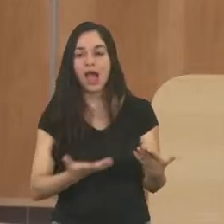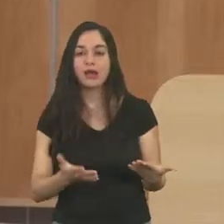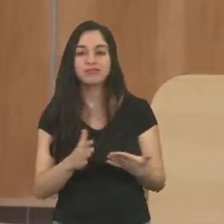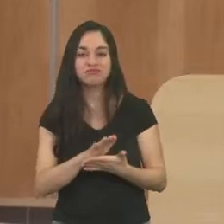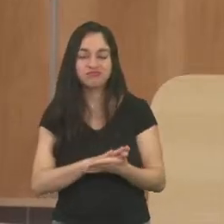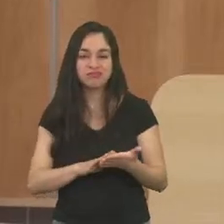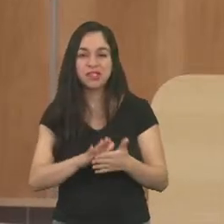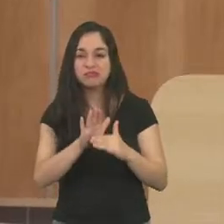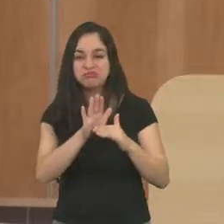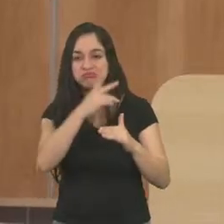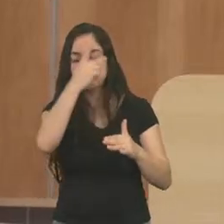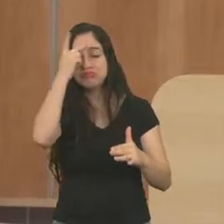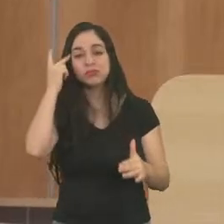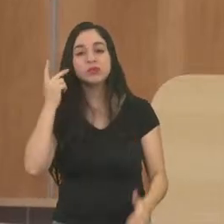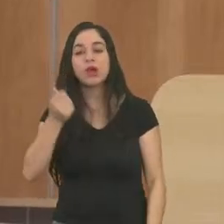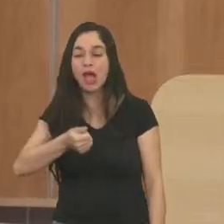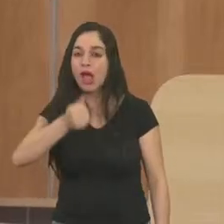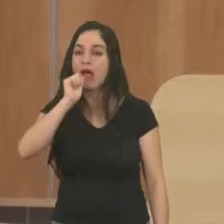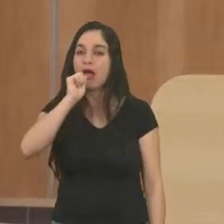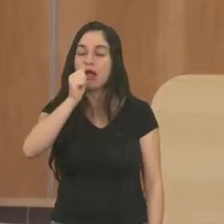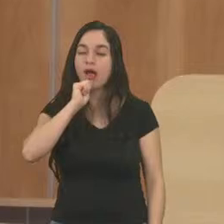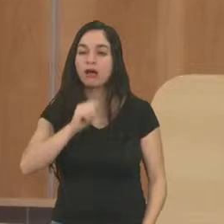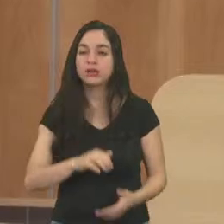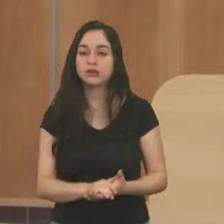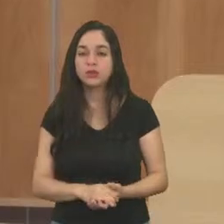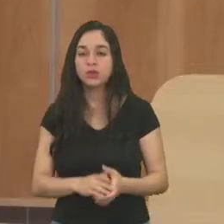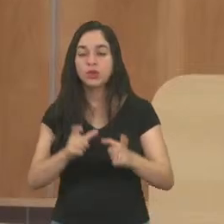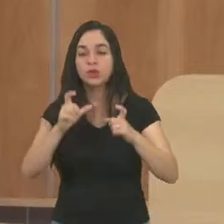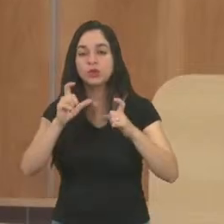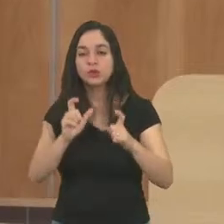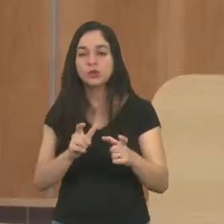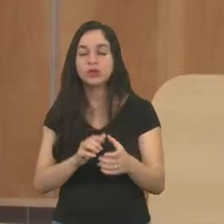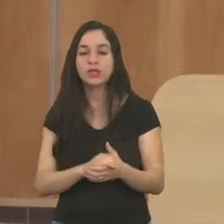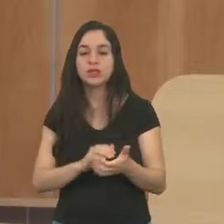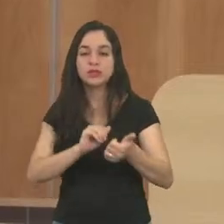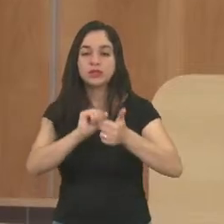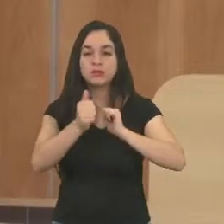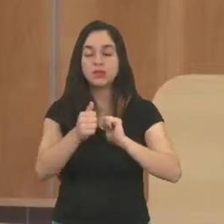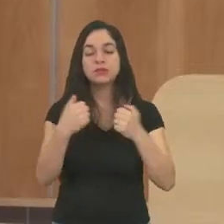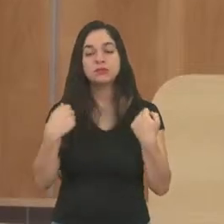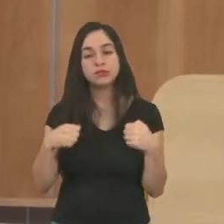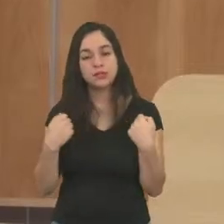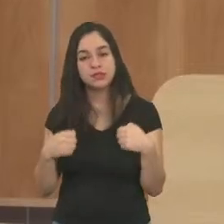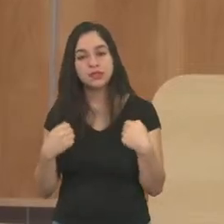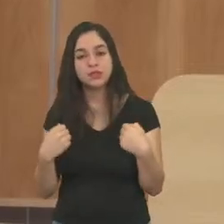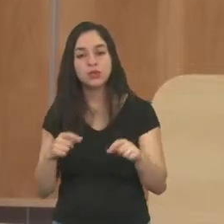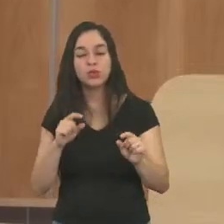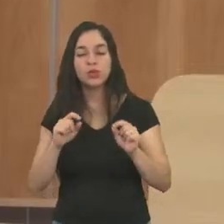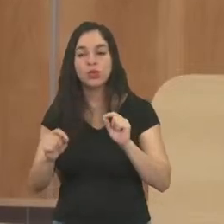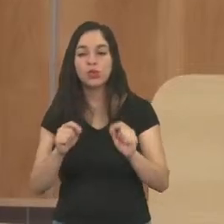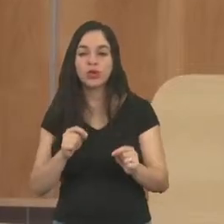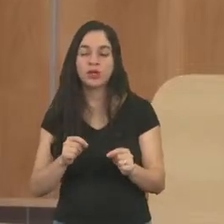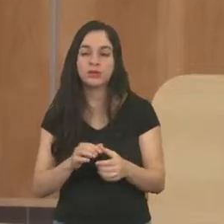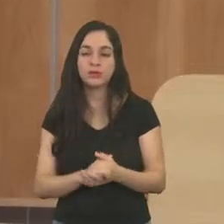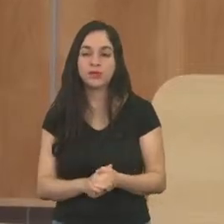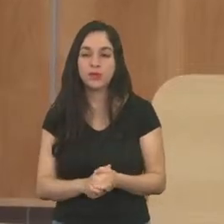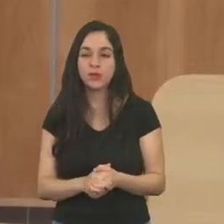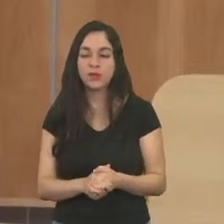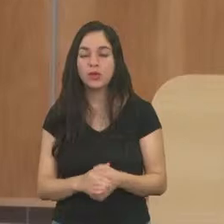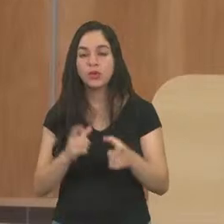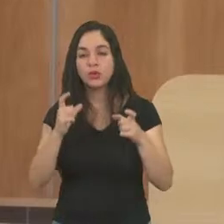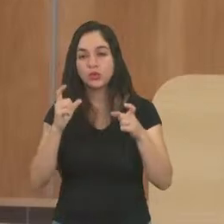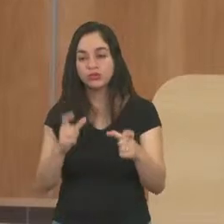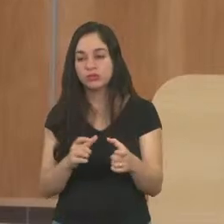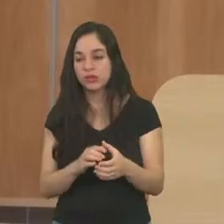das pessoas. Os campos esportivos públicos desempenham um papel importante como espaço de